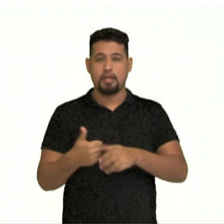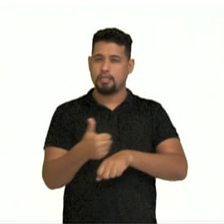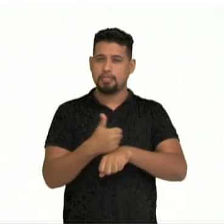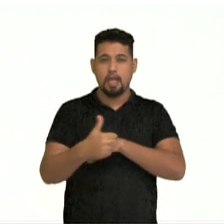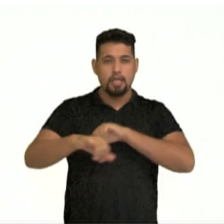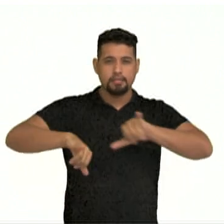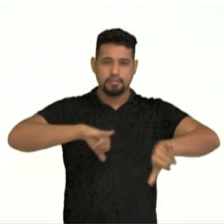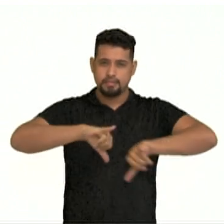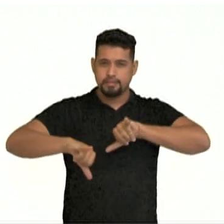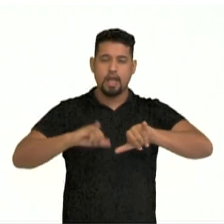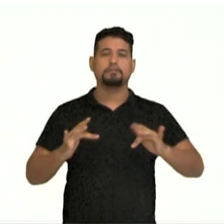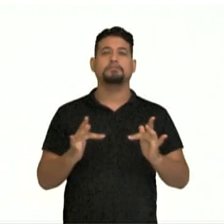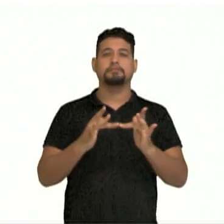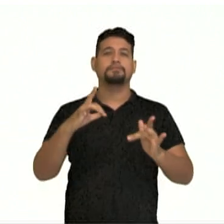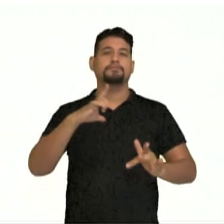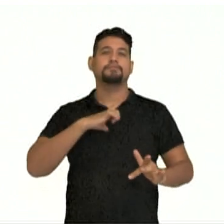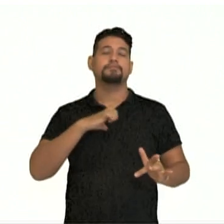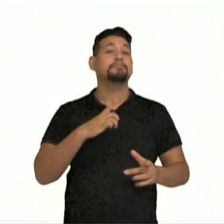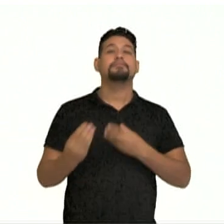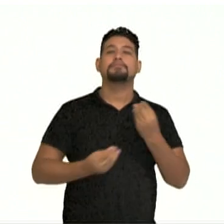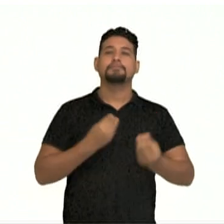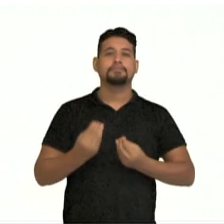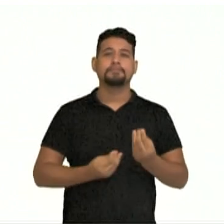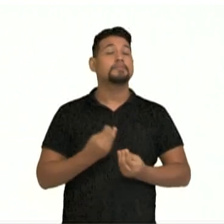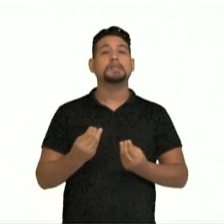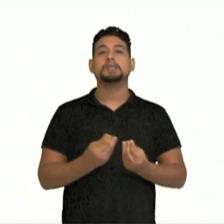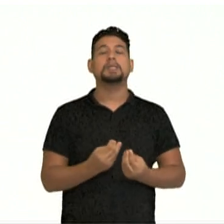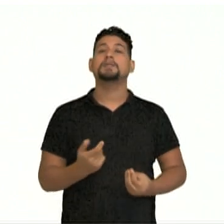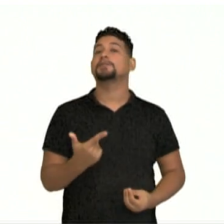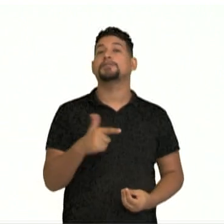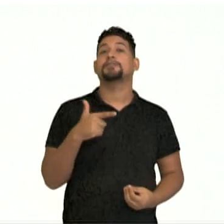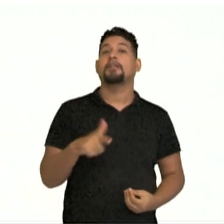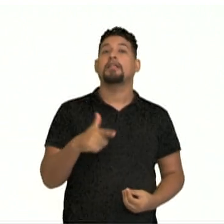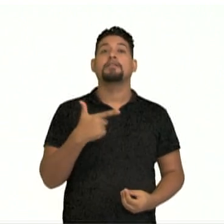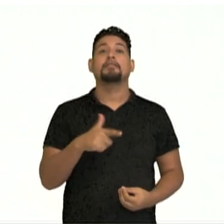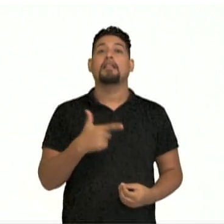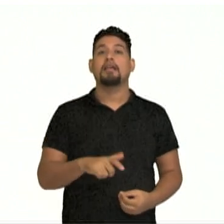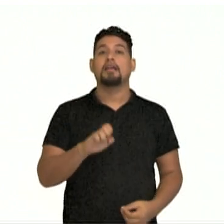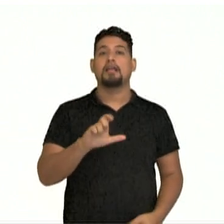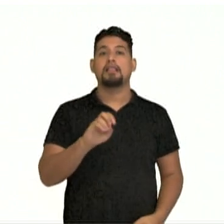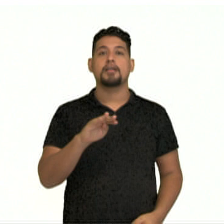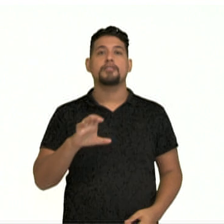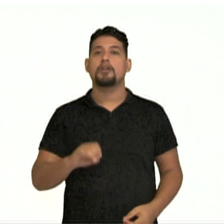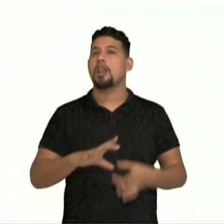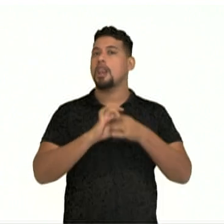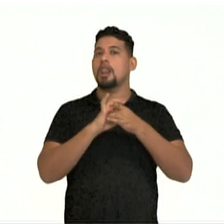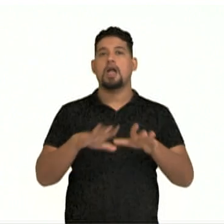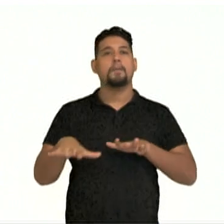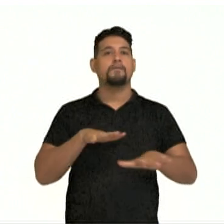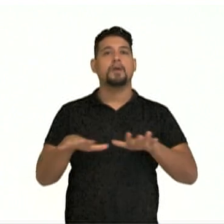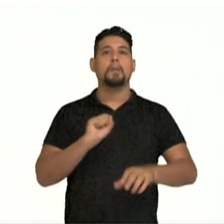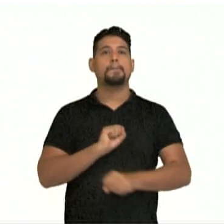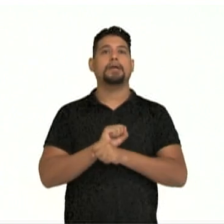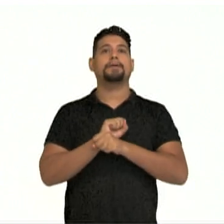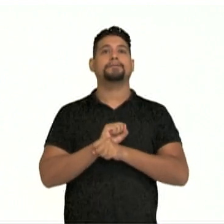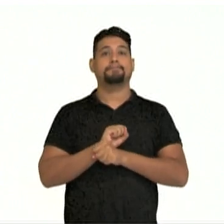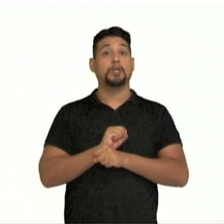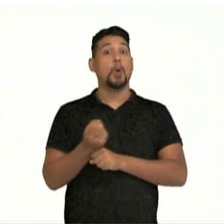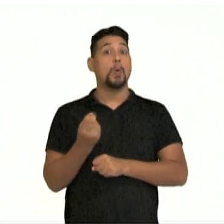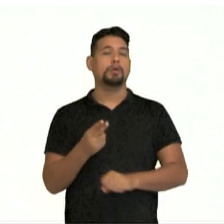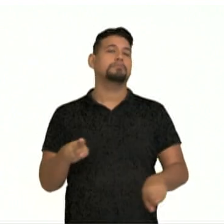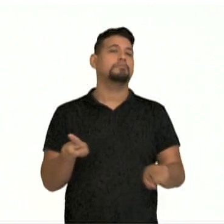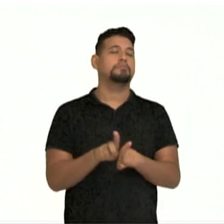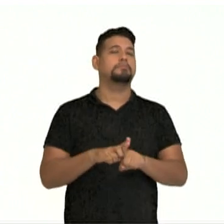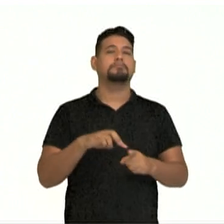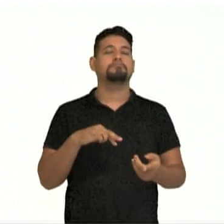a ligação se dá de tal maneira que não sobram elétrons com liberdade de movimento. Ou ainda,